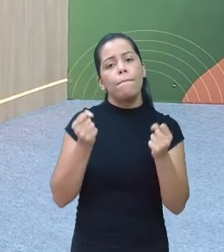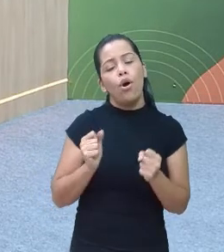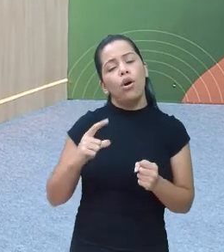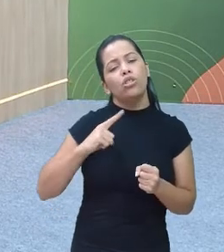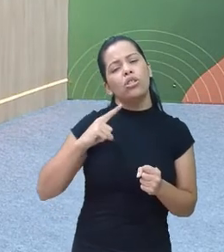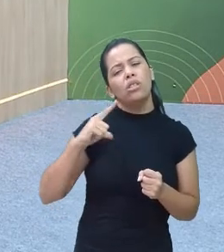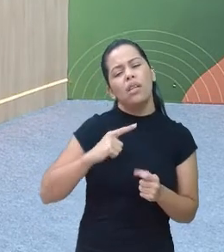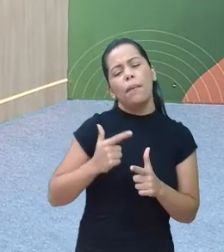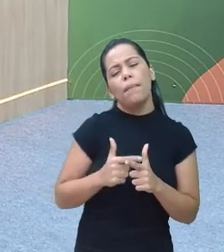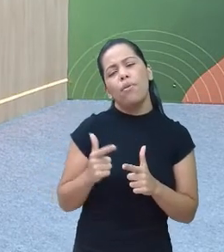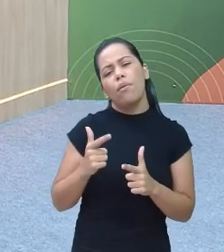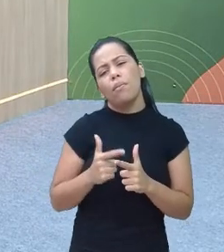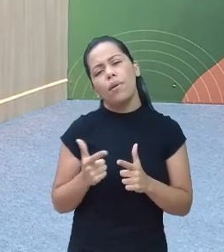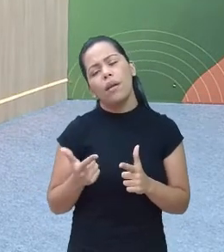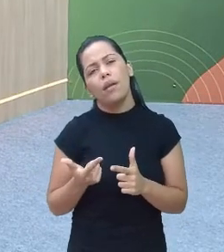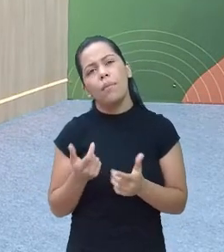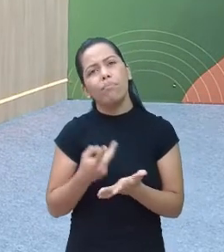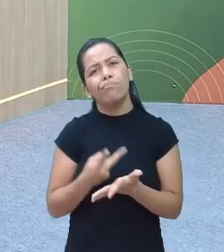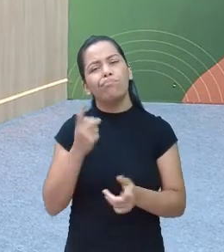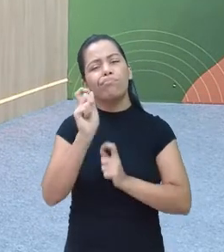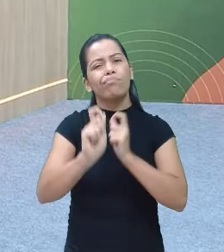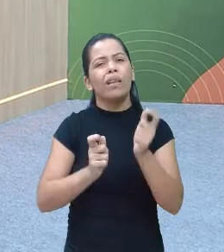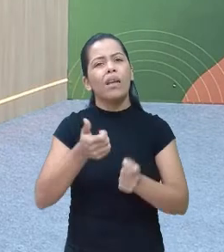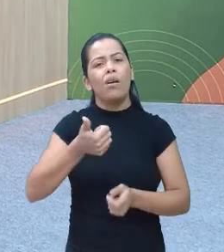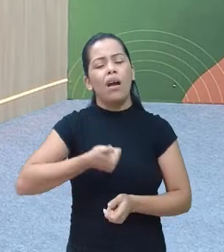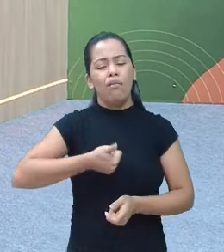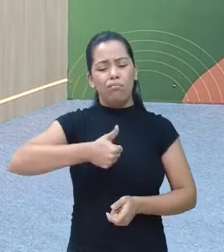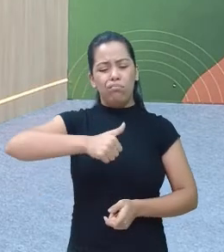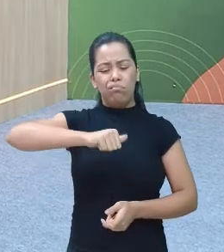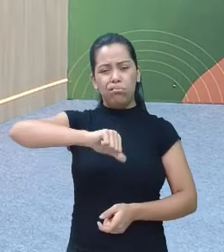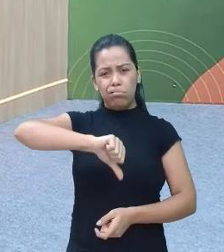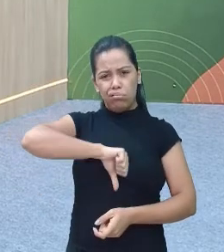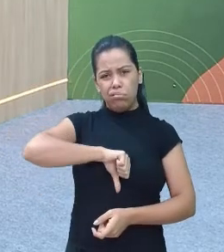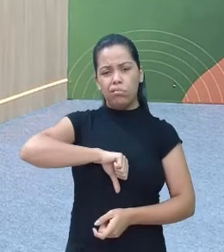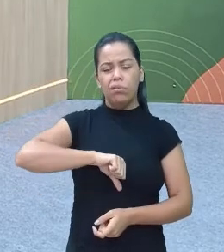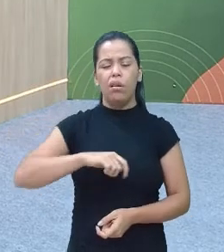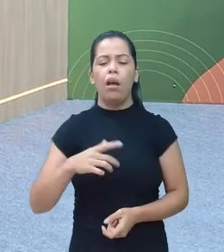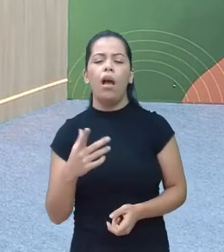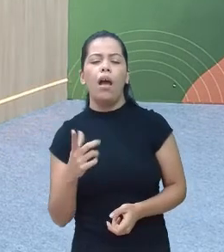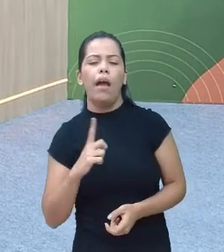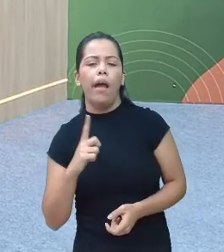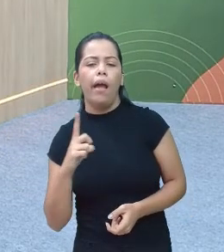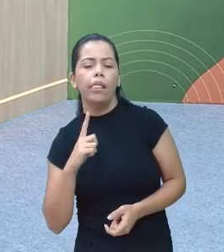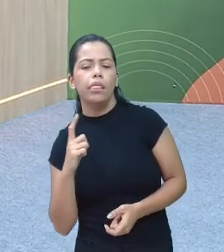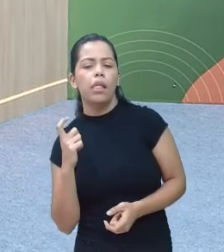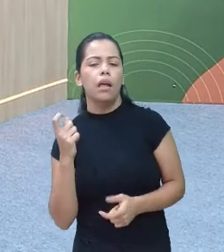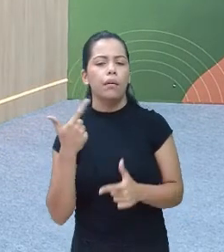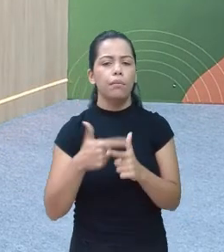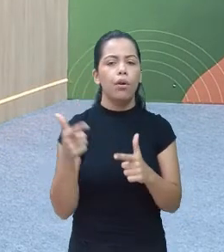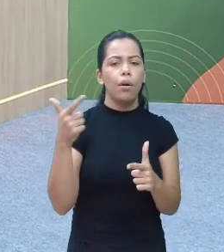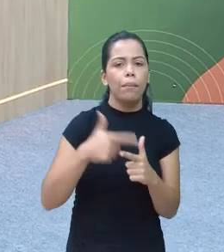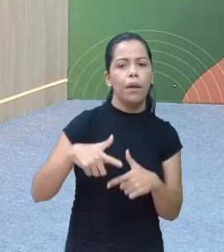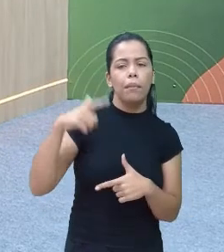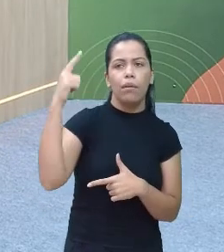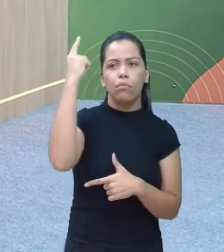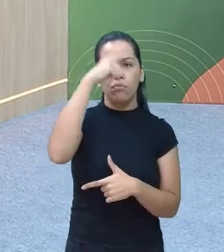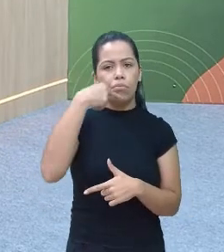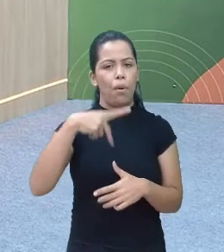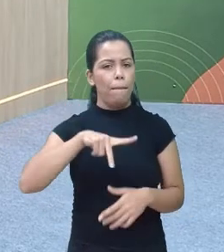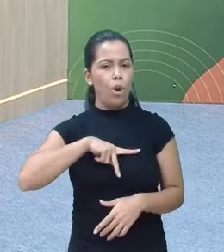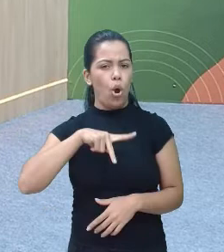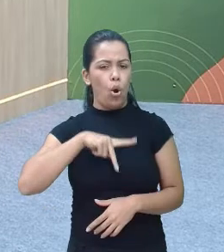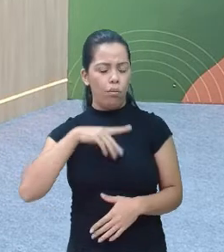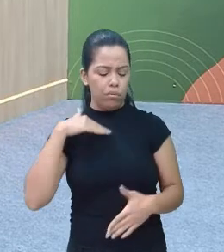de autoestima, problemas com a sua própria imagem. Então é um ponto em que tem que se considerar e se ter